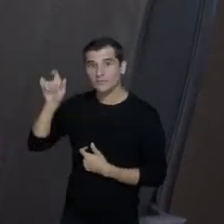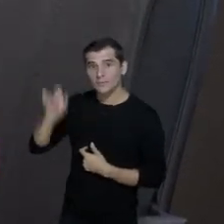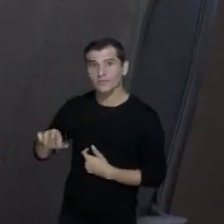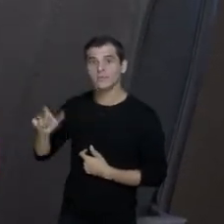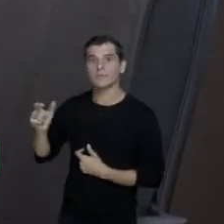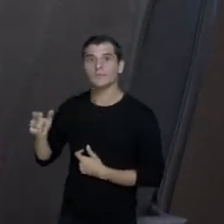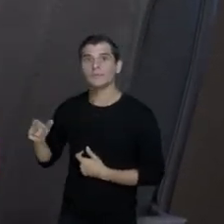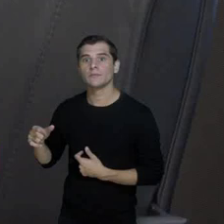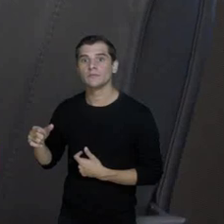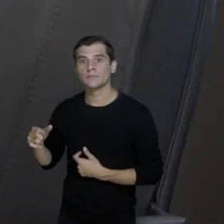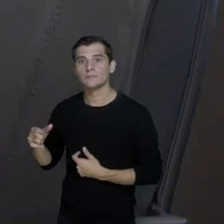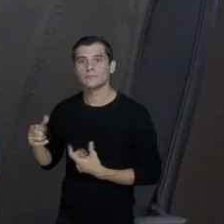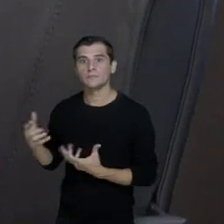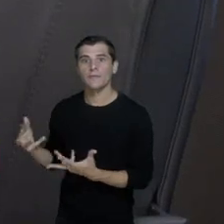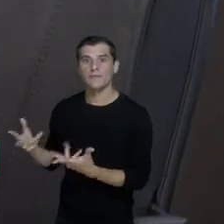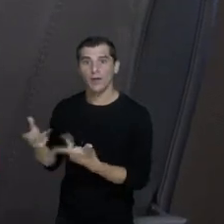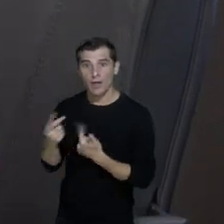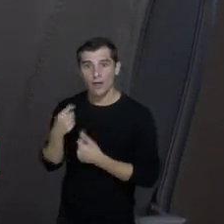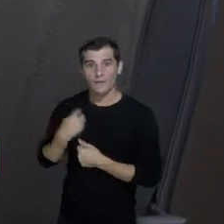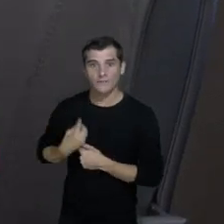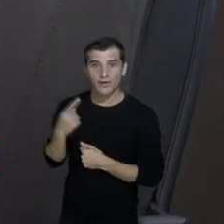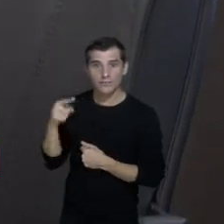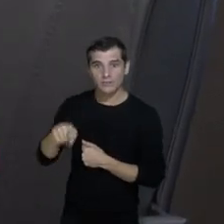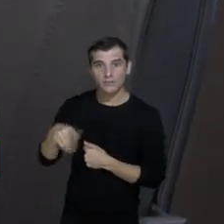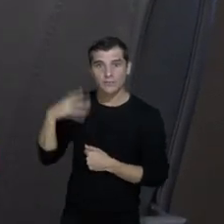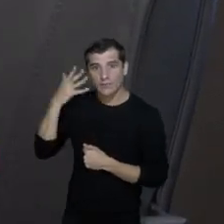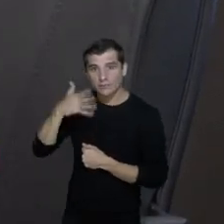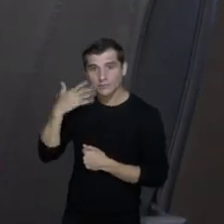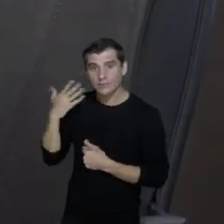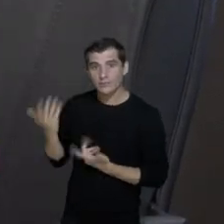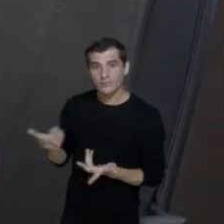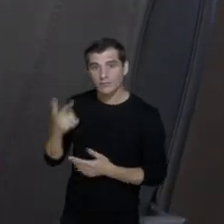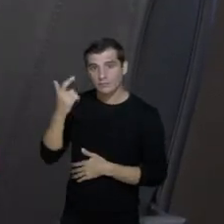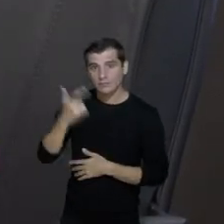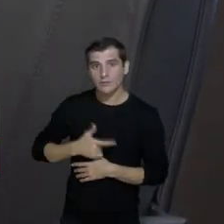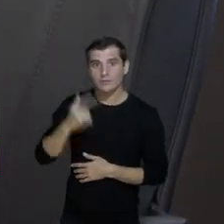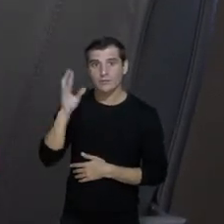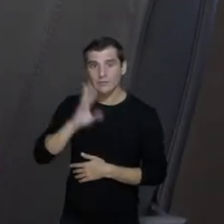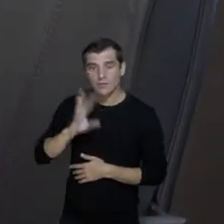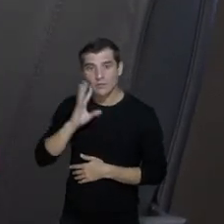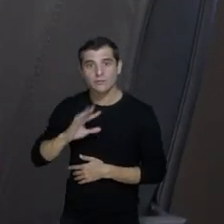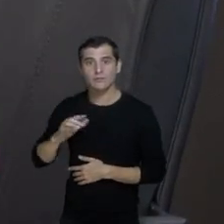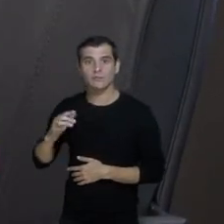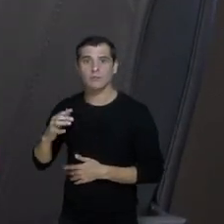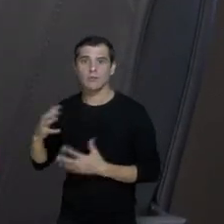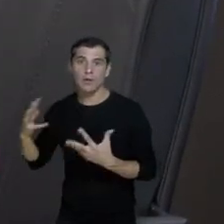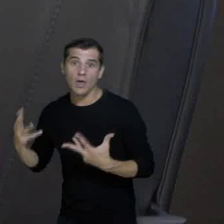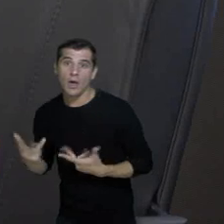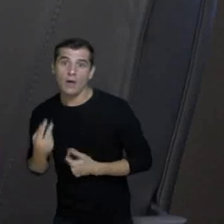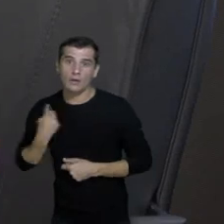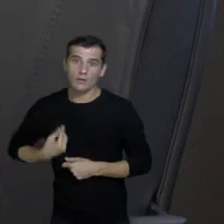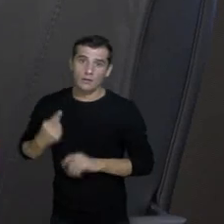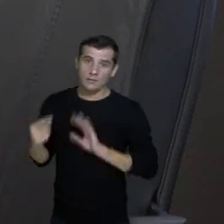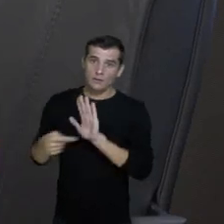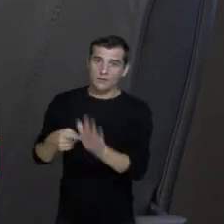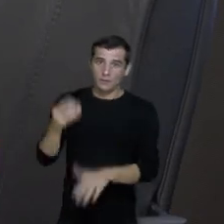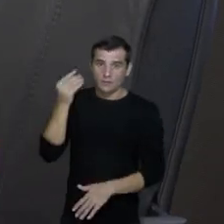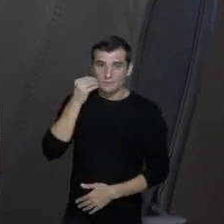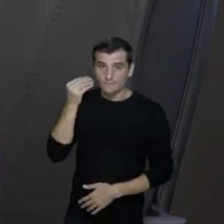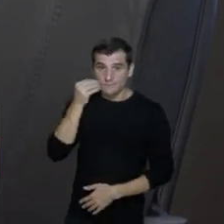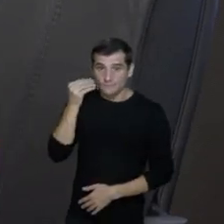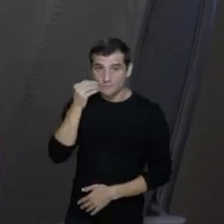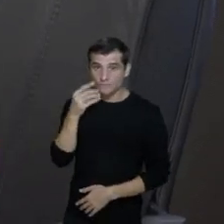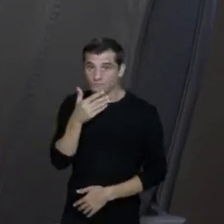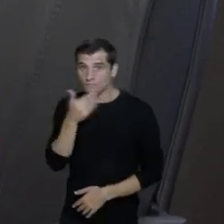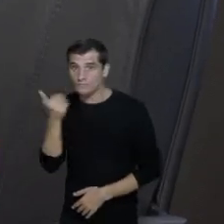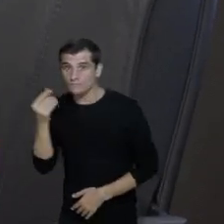convencer para você tentar convencer vocês que eu sou esse cara legal esse cara bacana ah pelo menos eu tento ser eu tento ser melhor do que eu